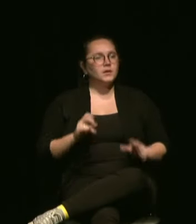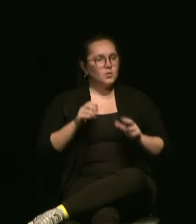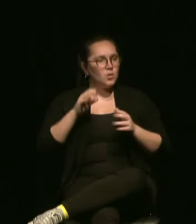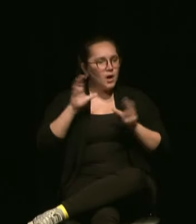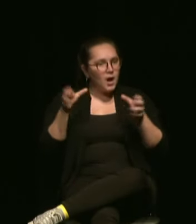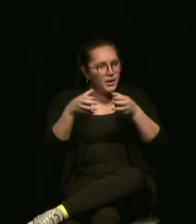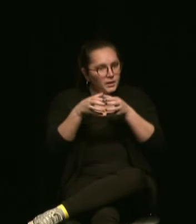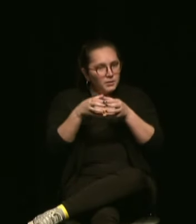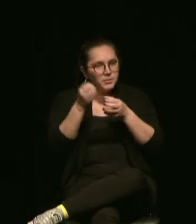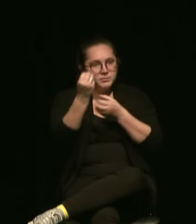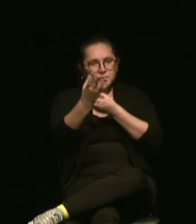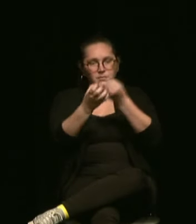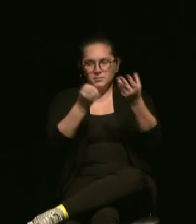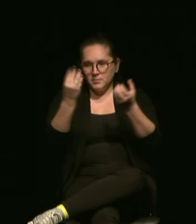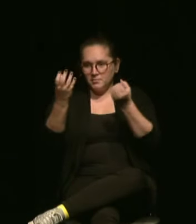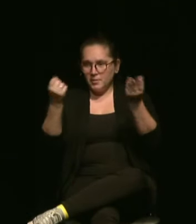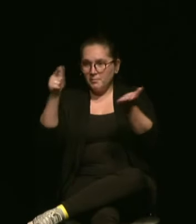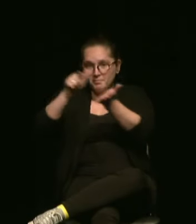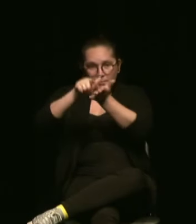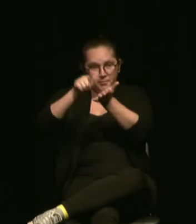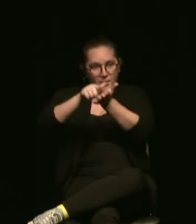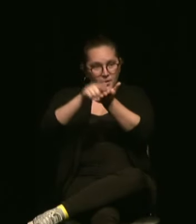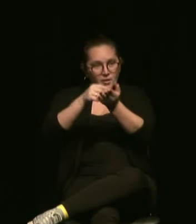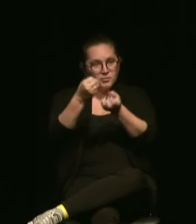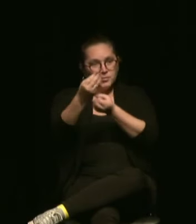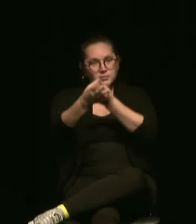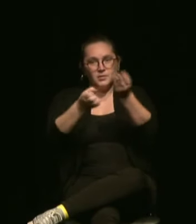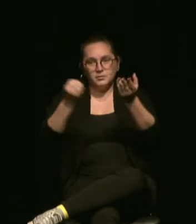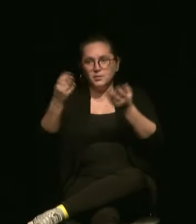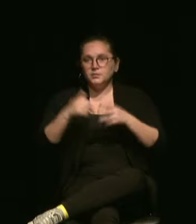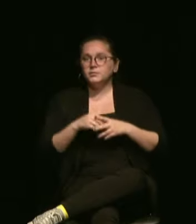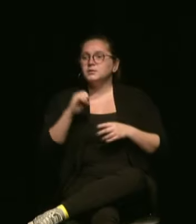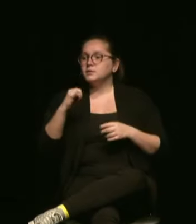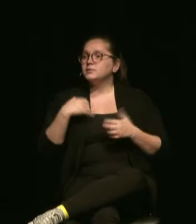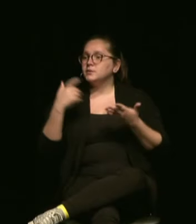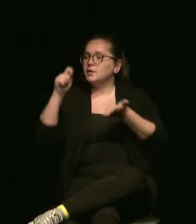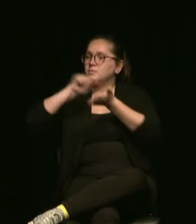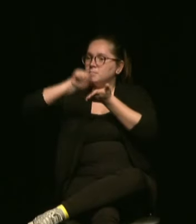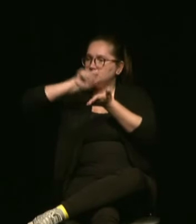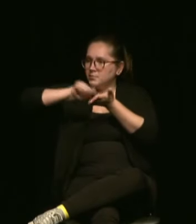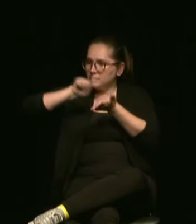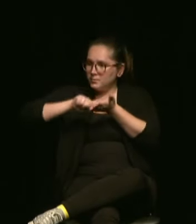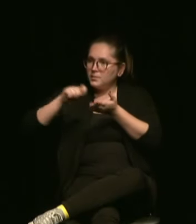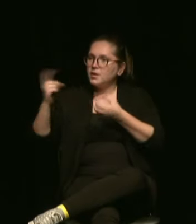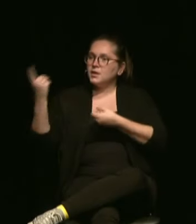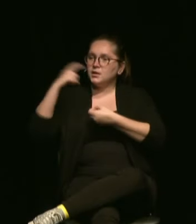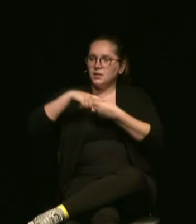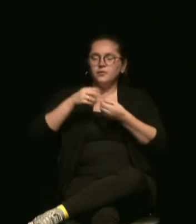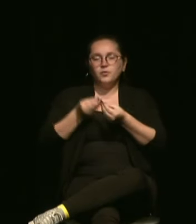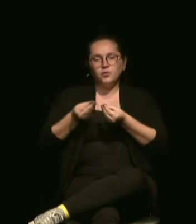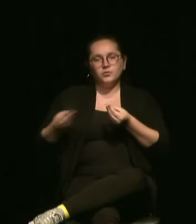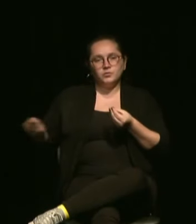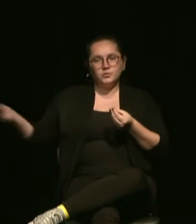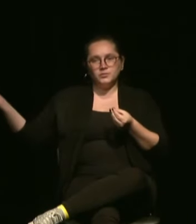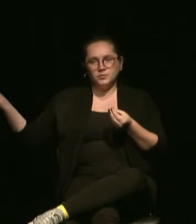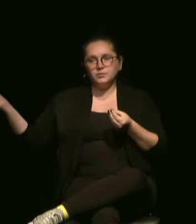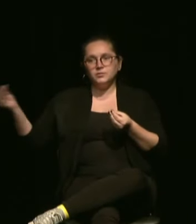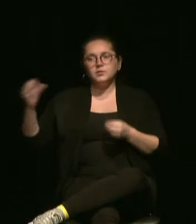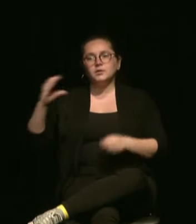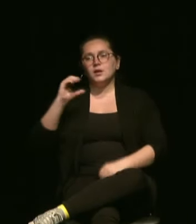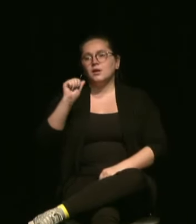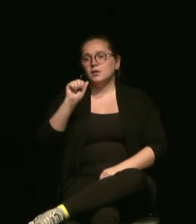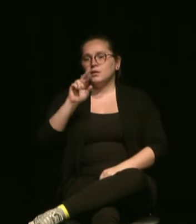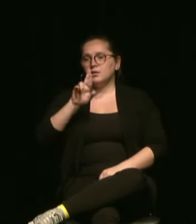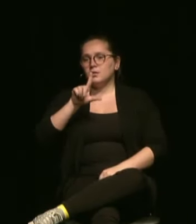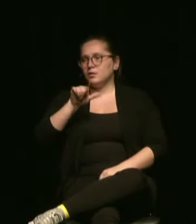Cultural vai entregar para vocês esses papeizinhos. Vocês, por favor, façam e nos devolvam. E aí o Carlinhos